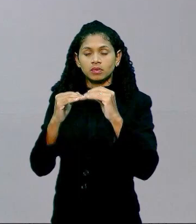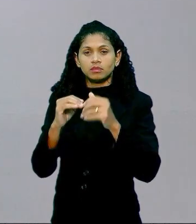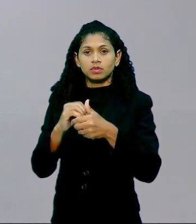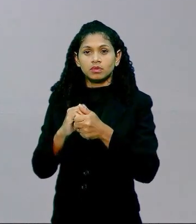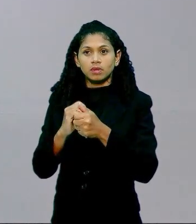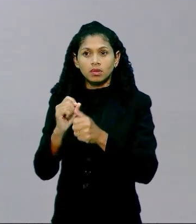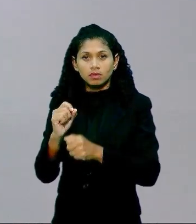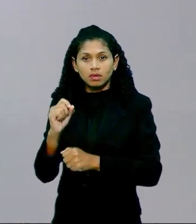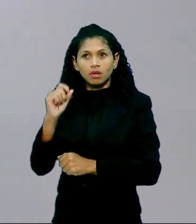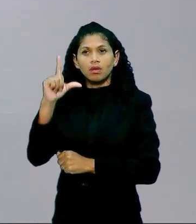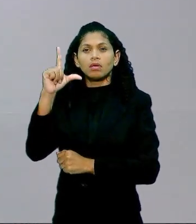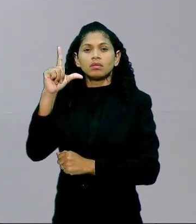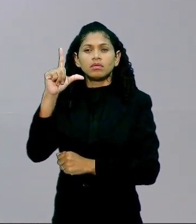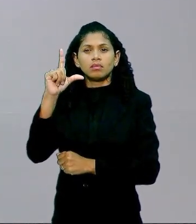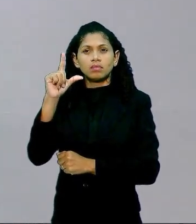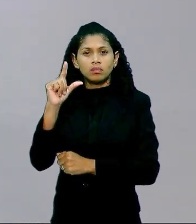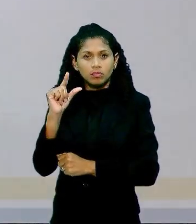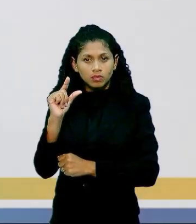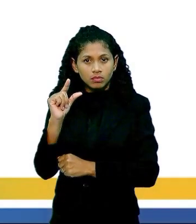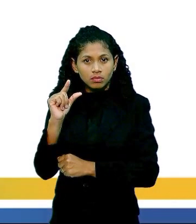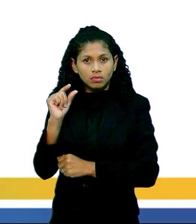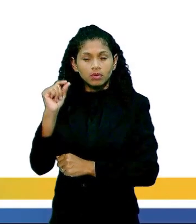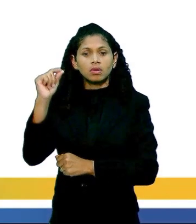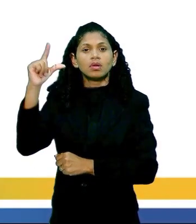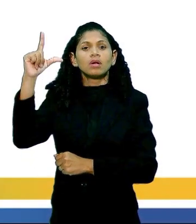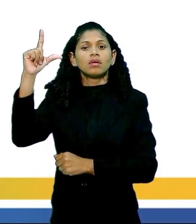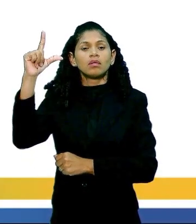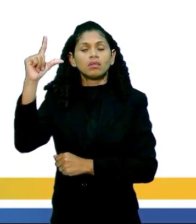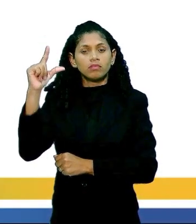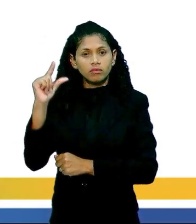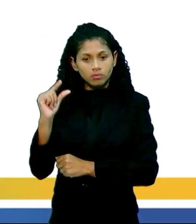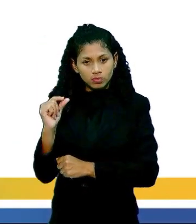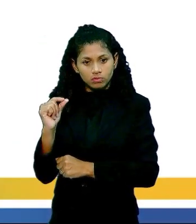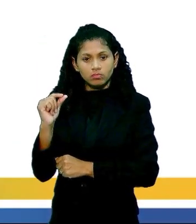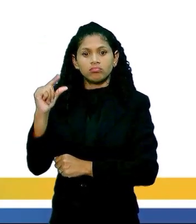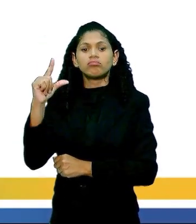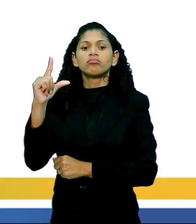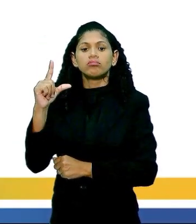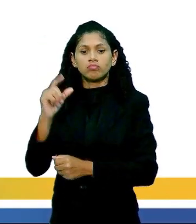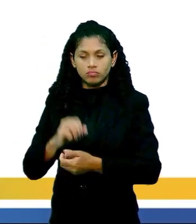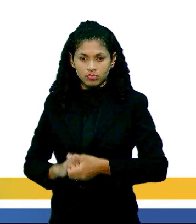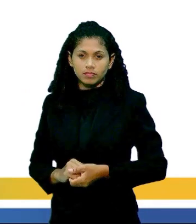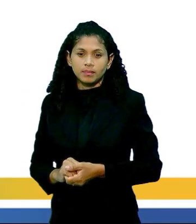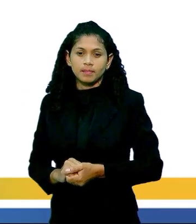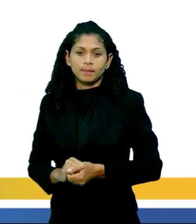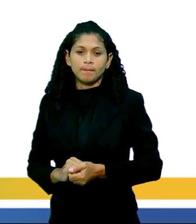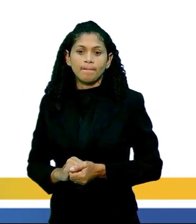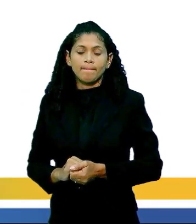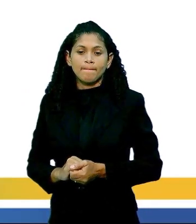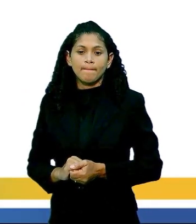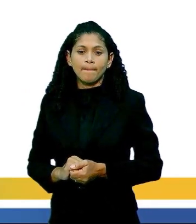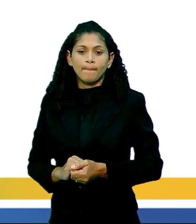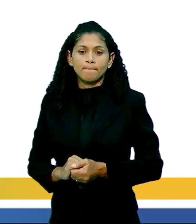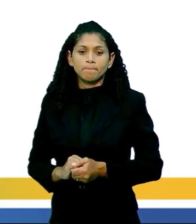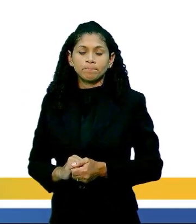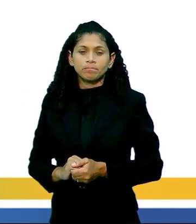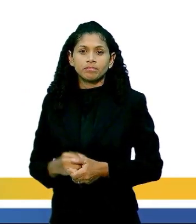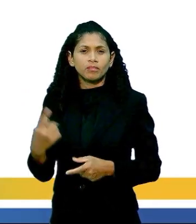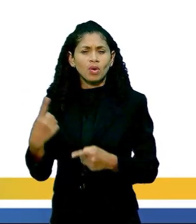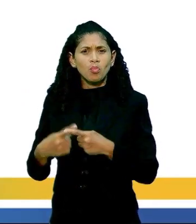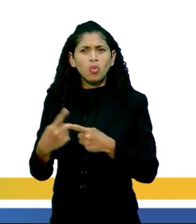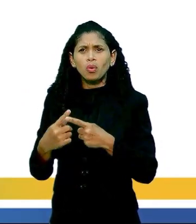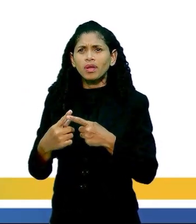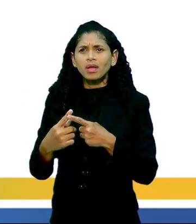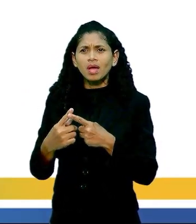diminui um pouquinho, cresce um pouquinho, diminui um pouquinho, aí volta para cá. Por que ela não vai